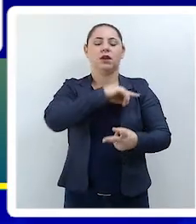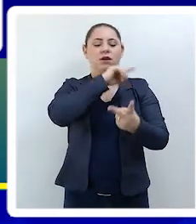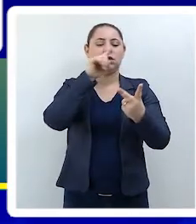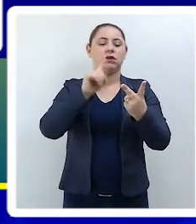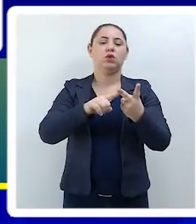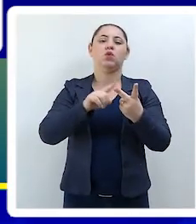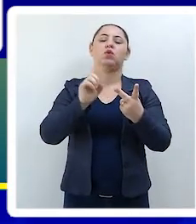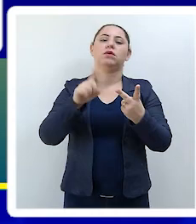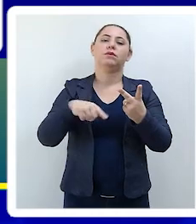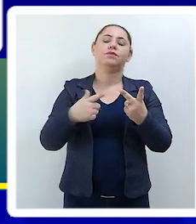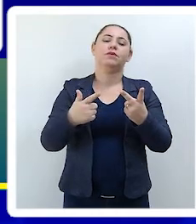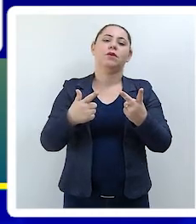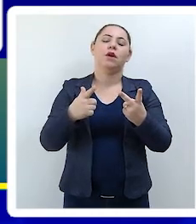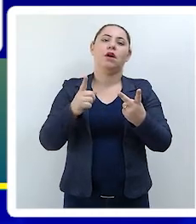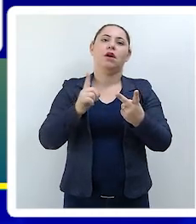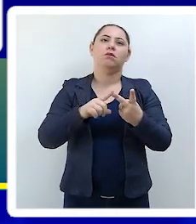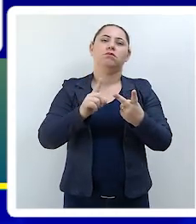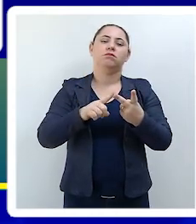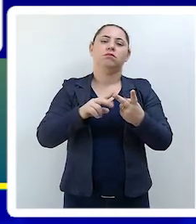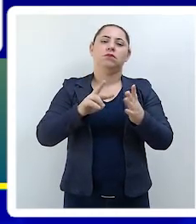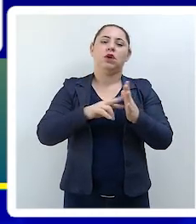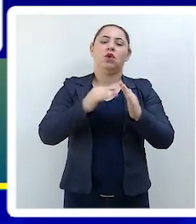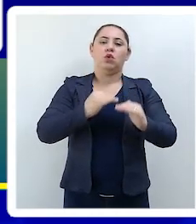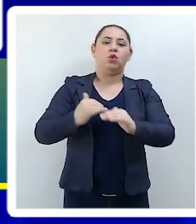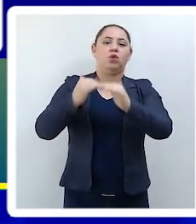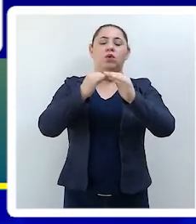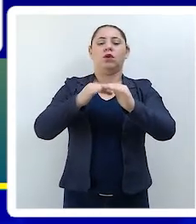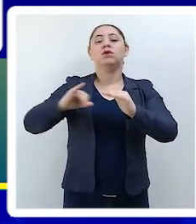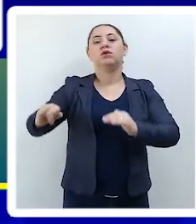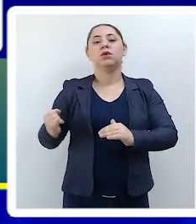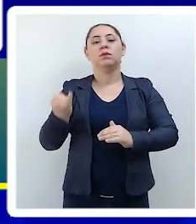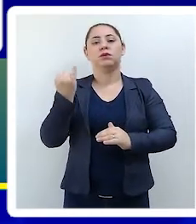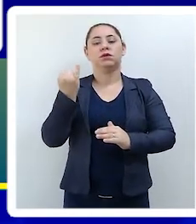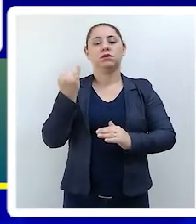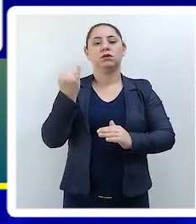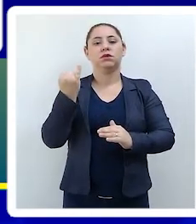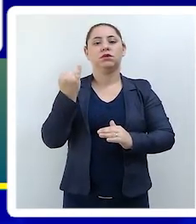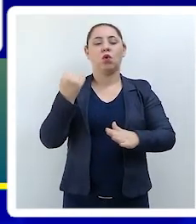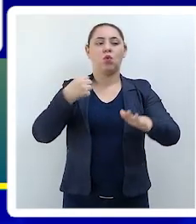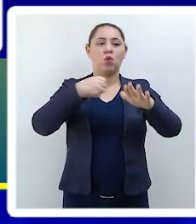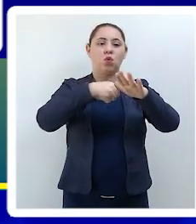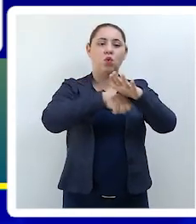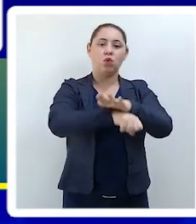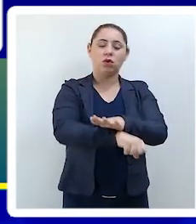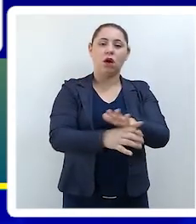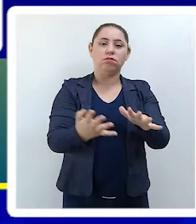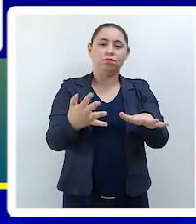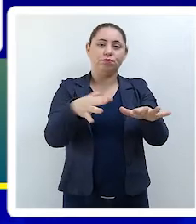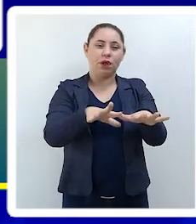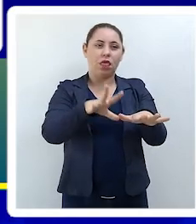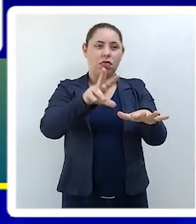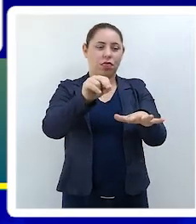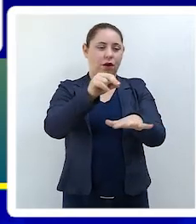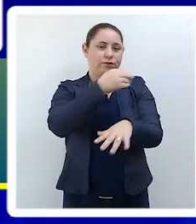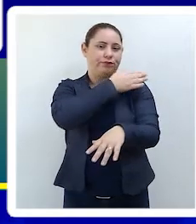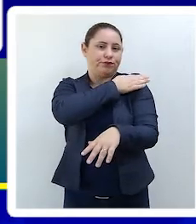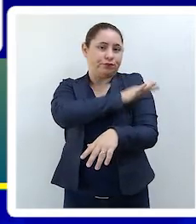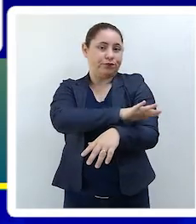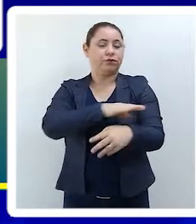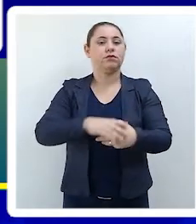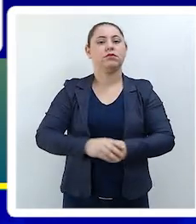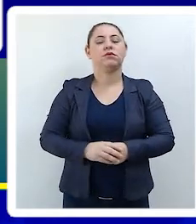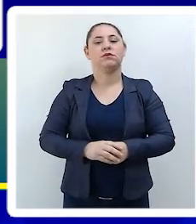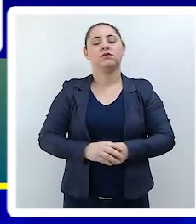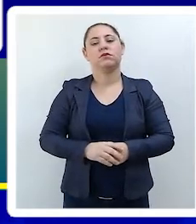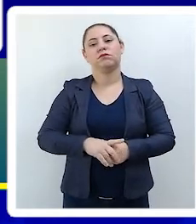segundo princípio é a igualdade de oportunidade, inclusão e não discriminação.